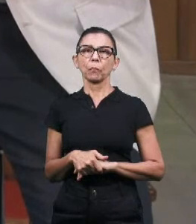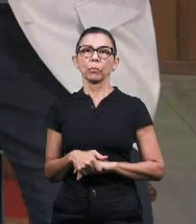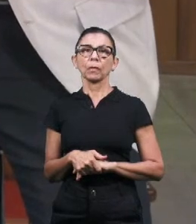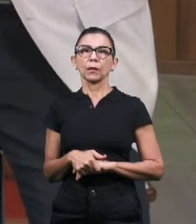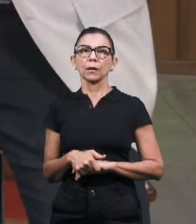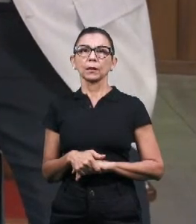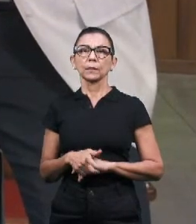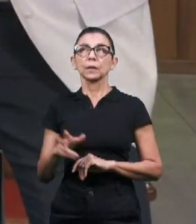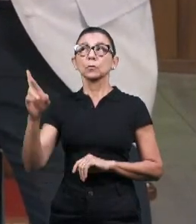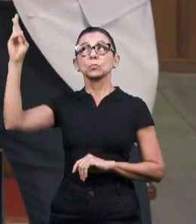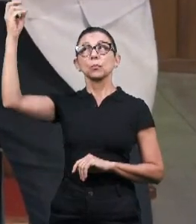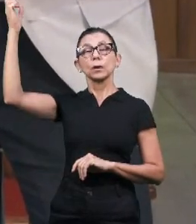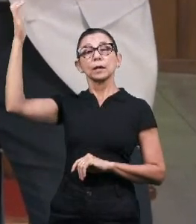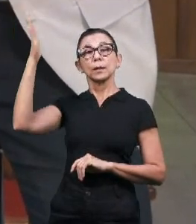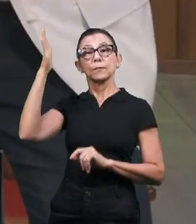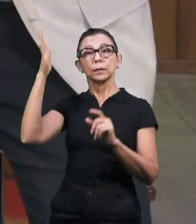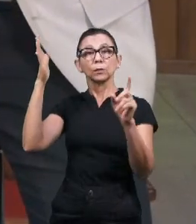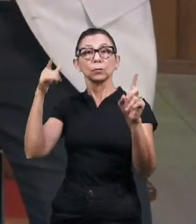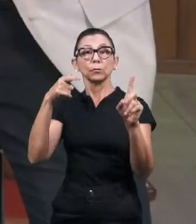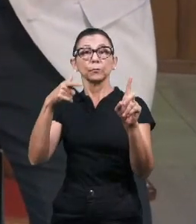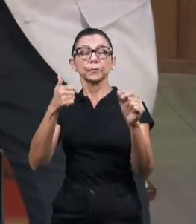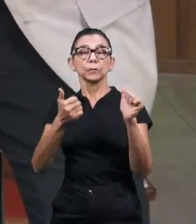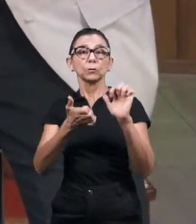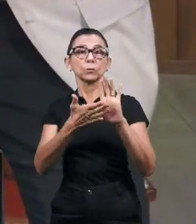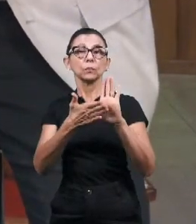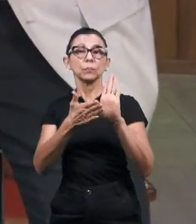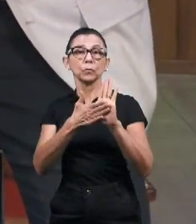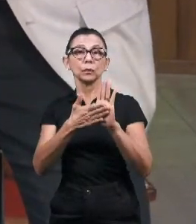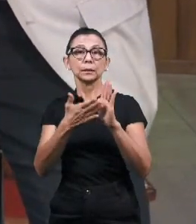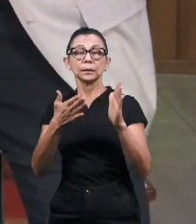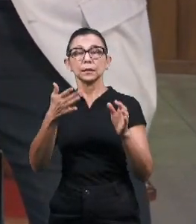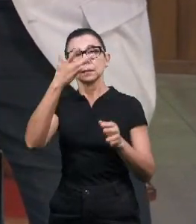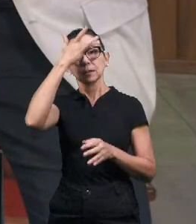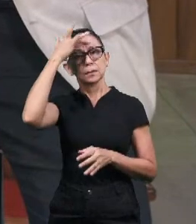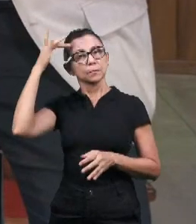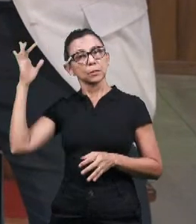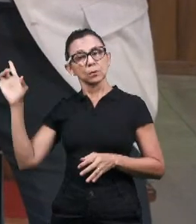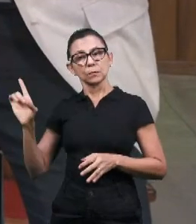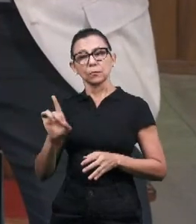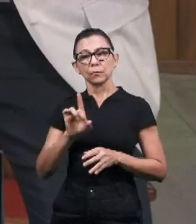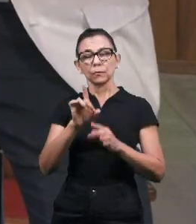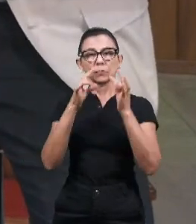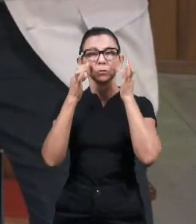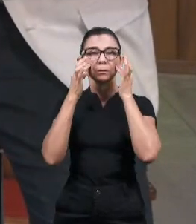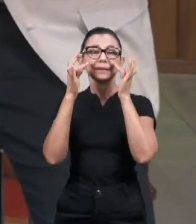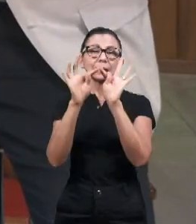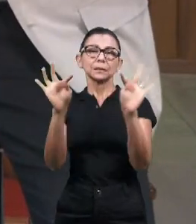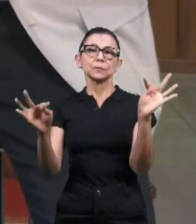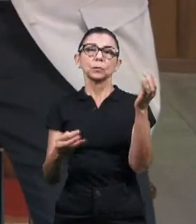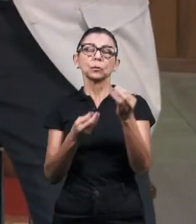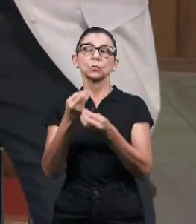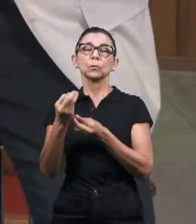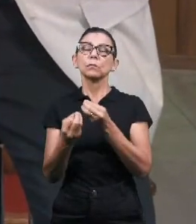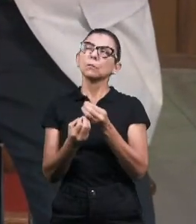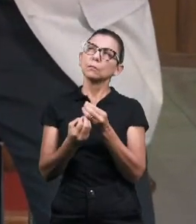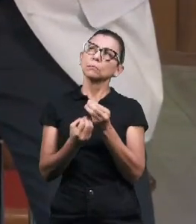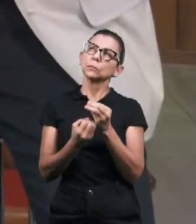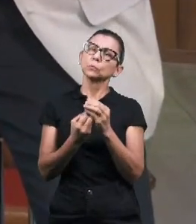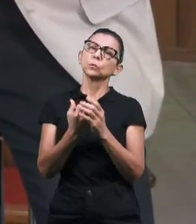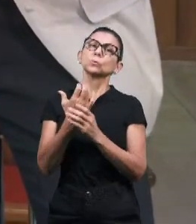revelados, e eles vão testemunhar, vão contar para nós como que esses louvores surgiram, como que eles